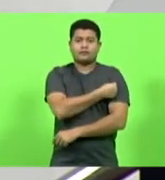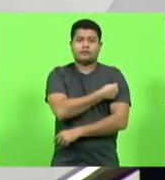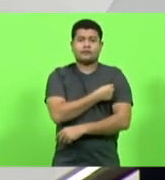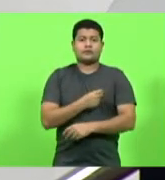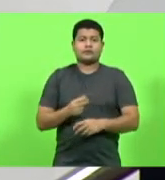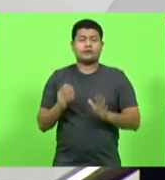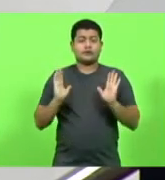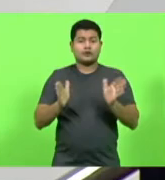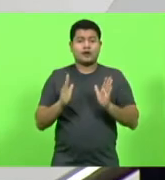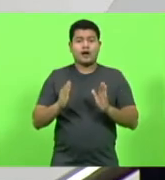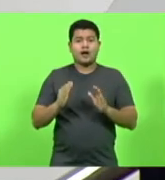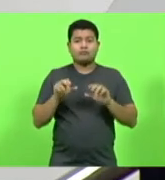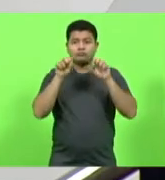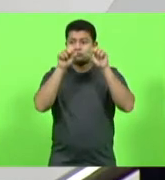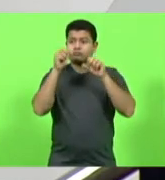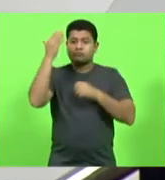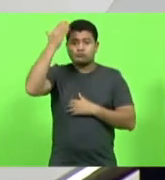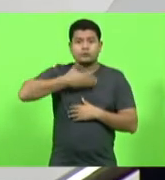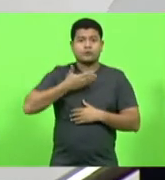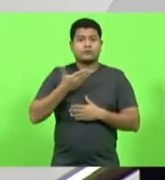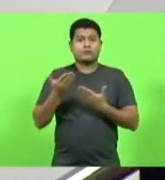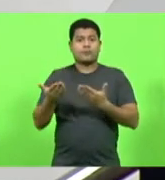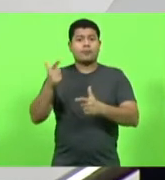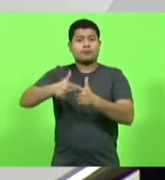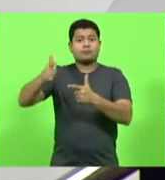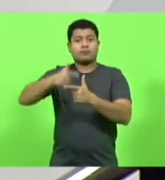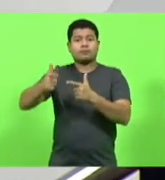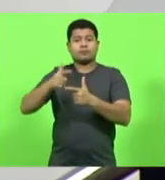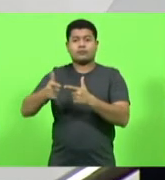comprovado que os problemas